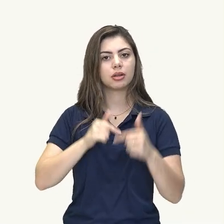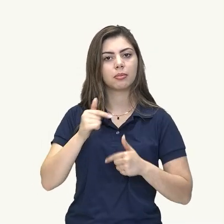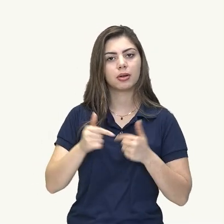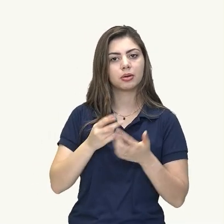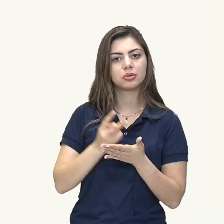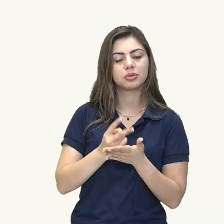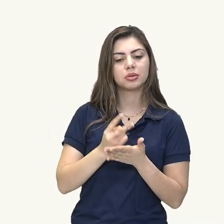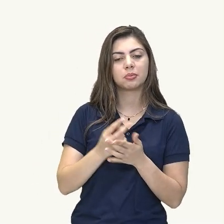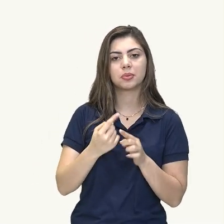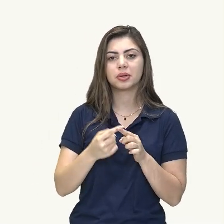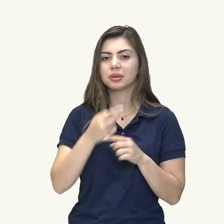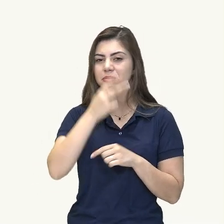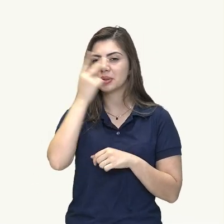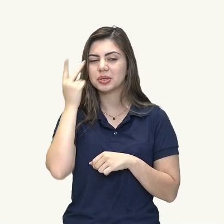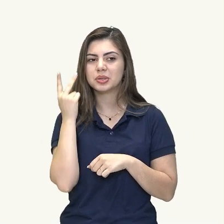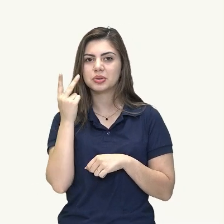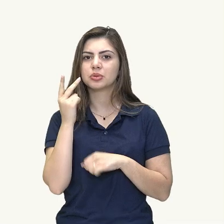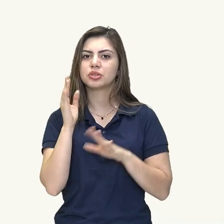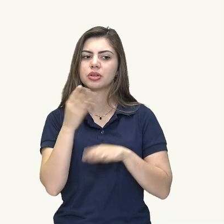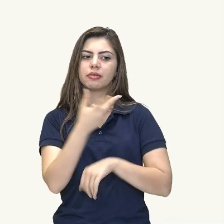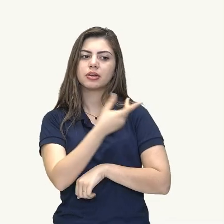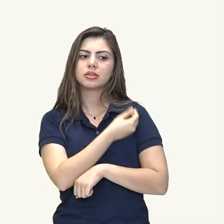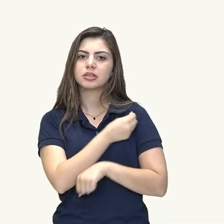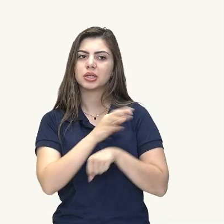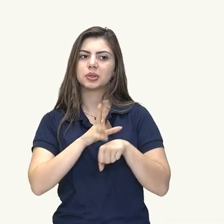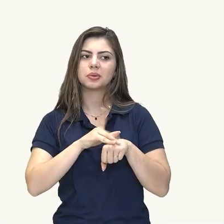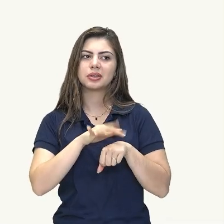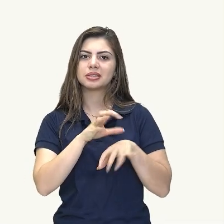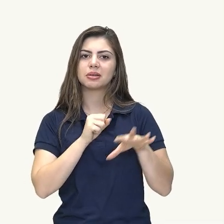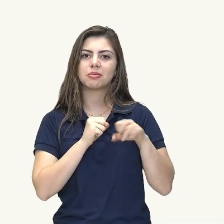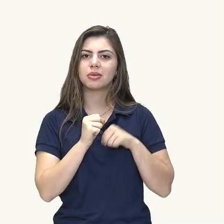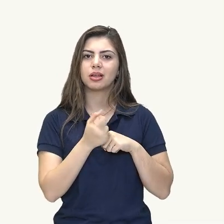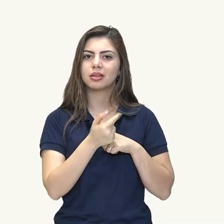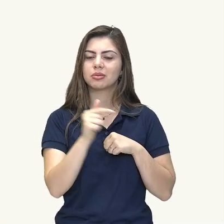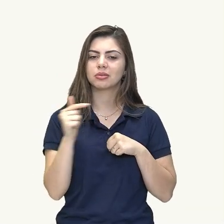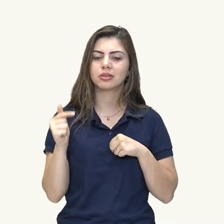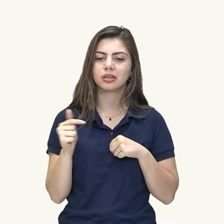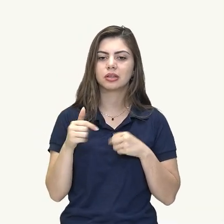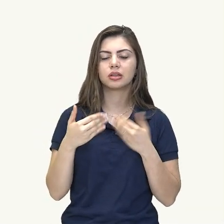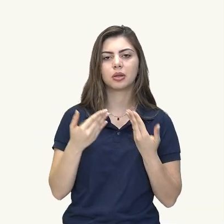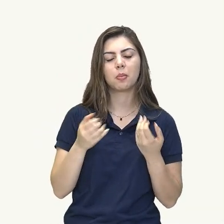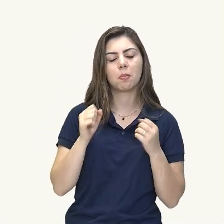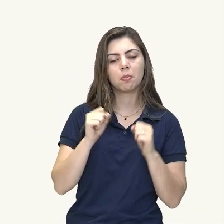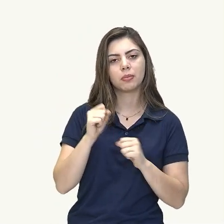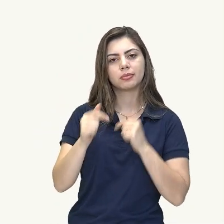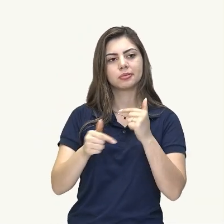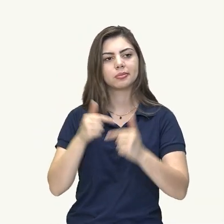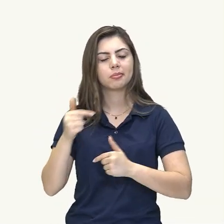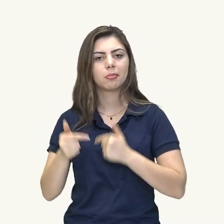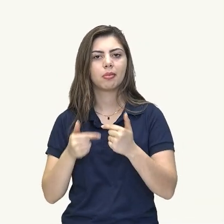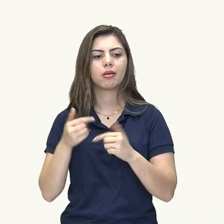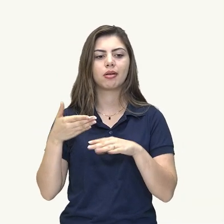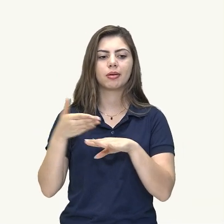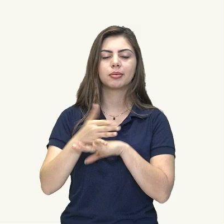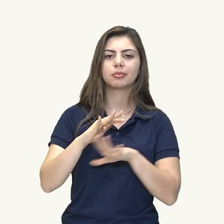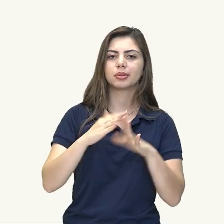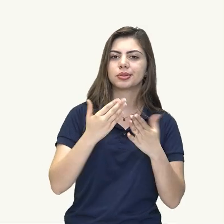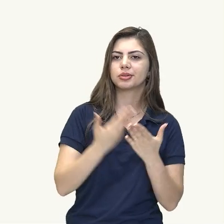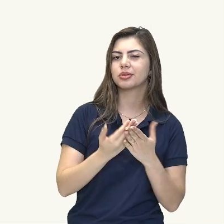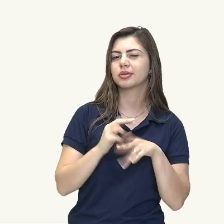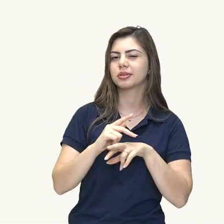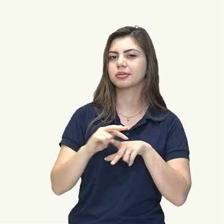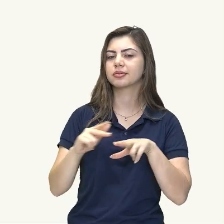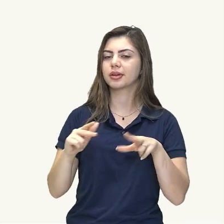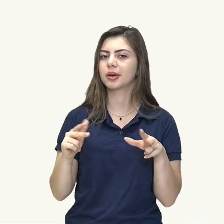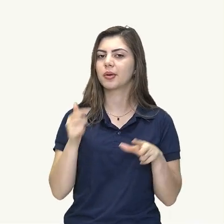imunizadas não ficam doentes e a sociedade mantém suas atividades normais no trabalho, nas escolas, dentre outras